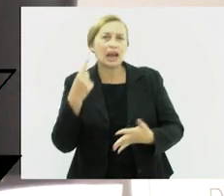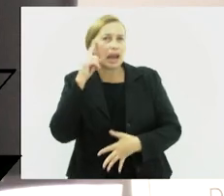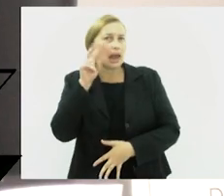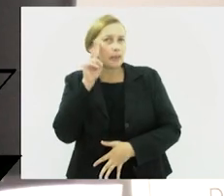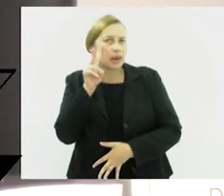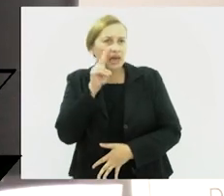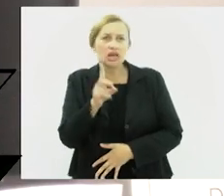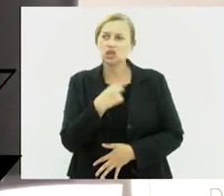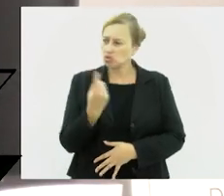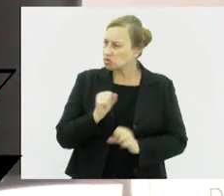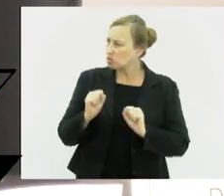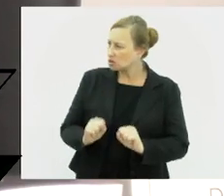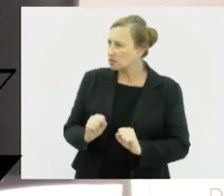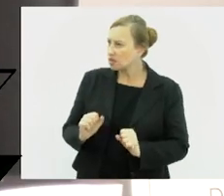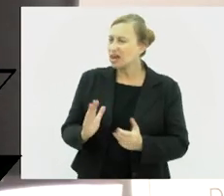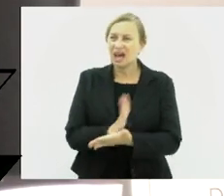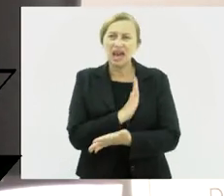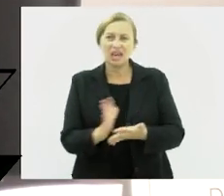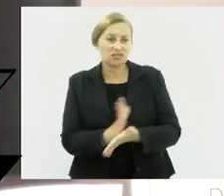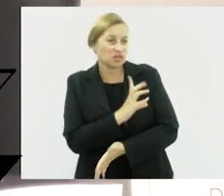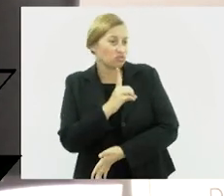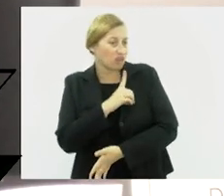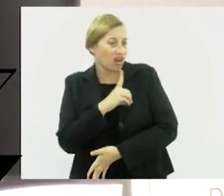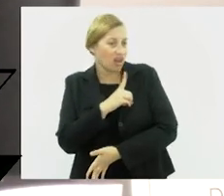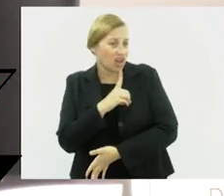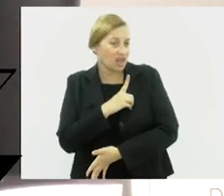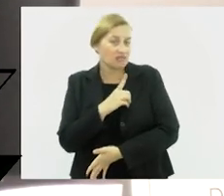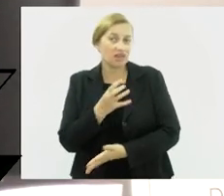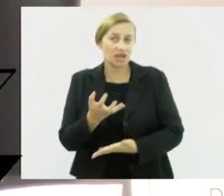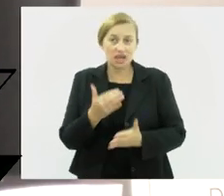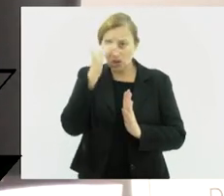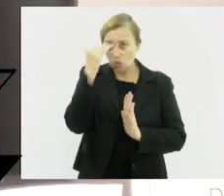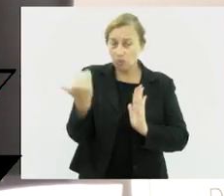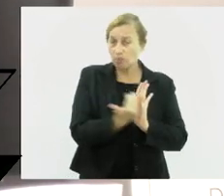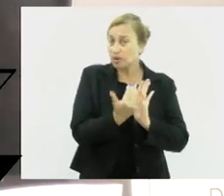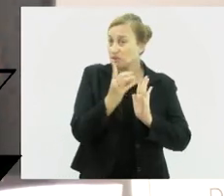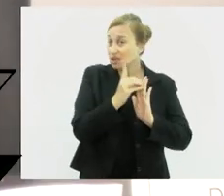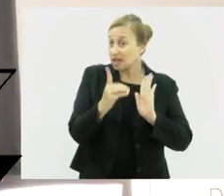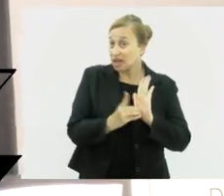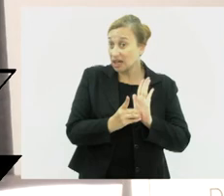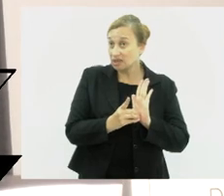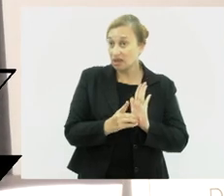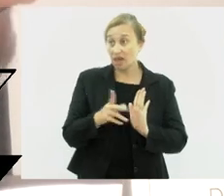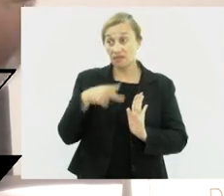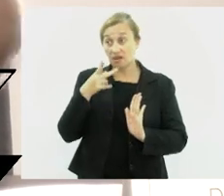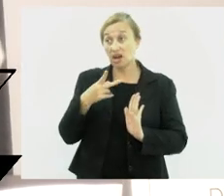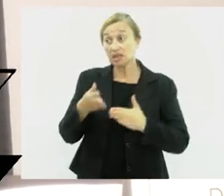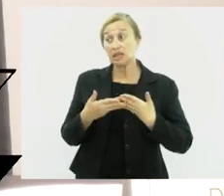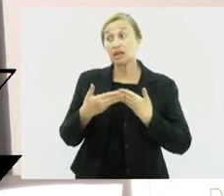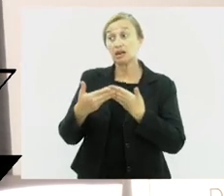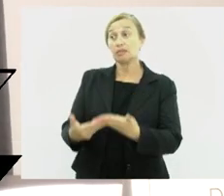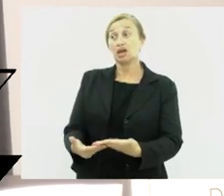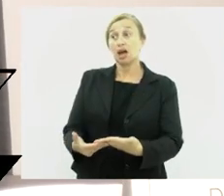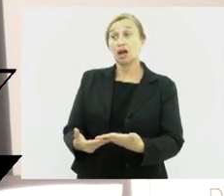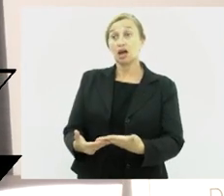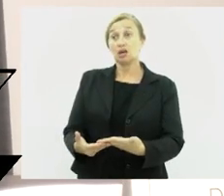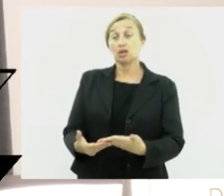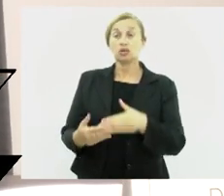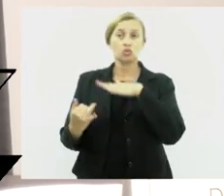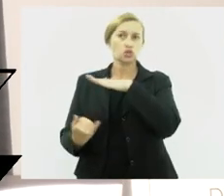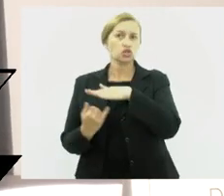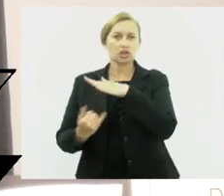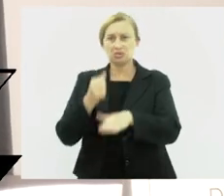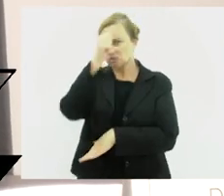que a gente pode, porque muitas vezes o delegado vai querer cumprir o que diz o decreto, que ele diz, olha, tem que encaminhar para uma